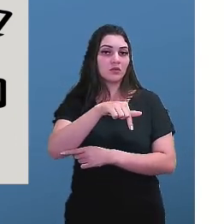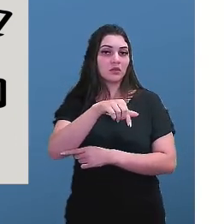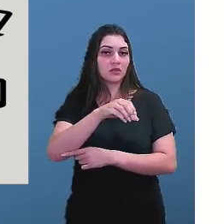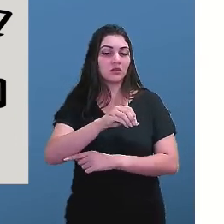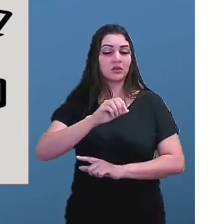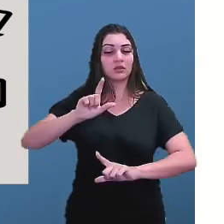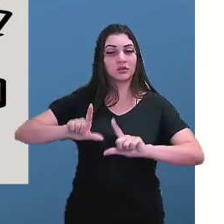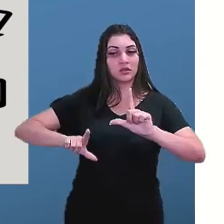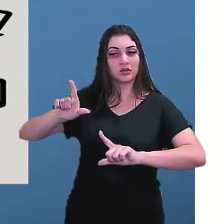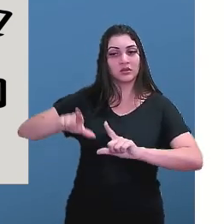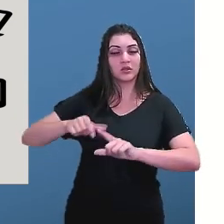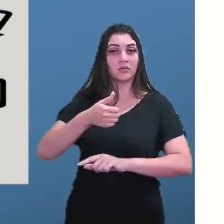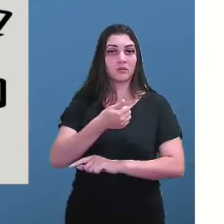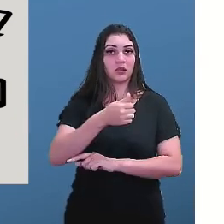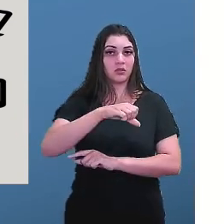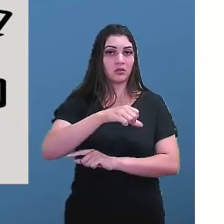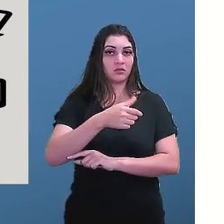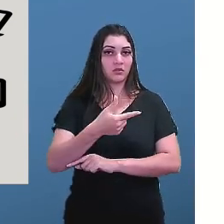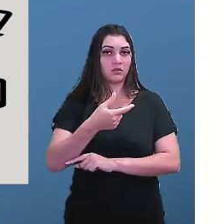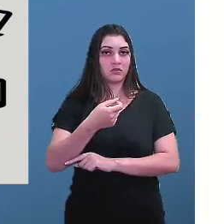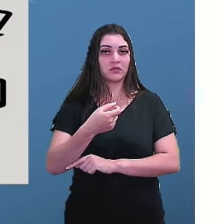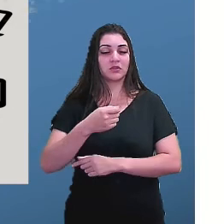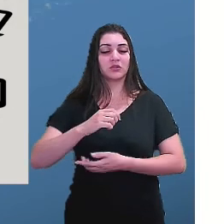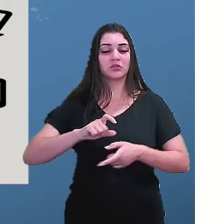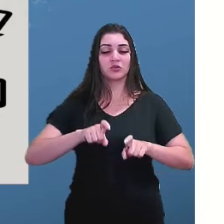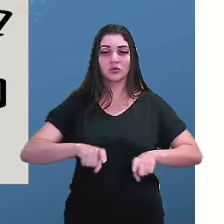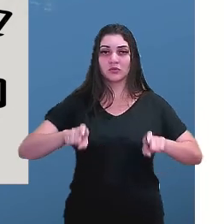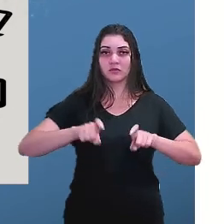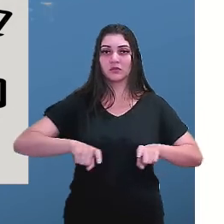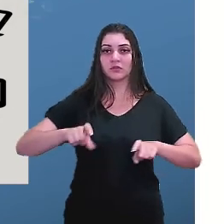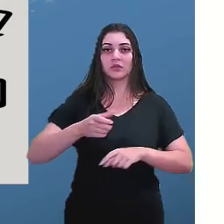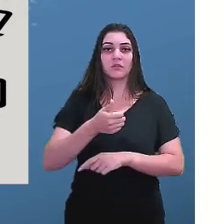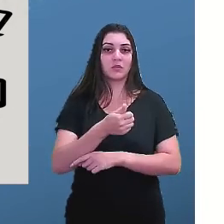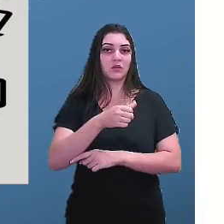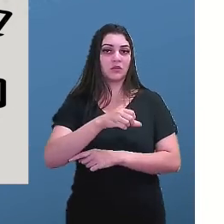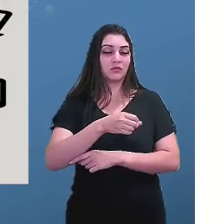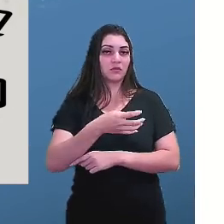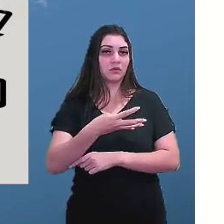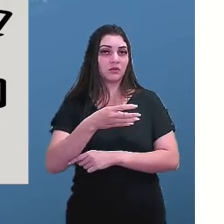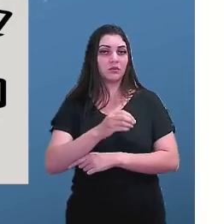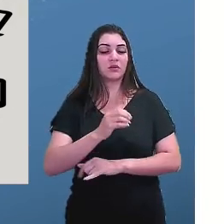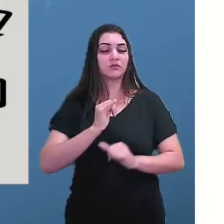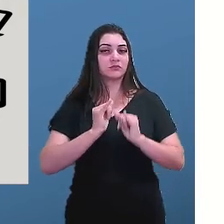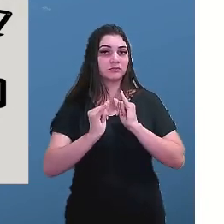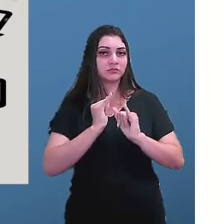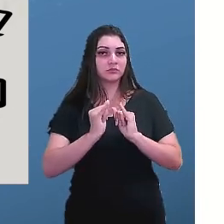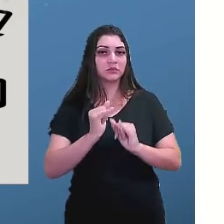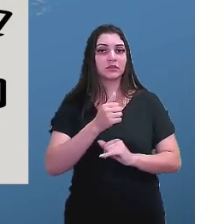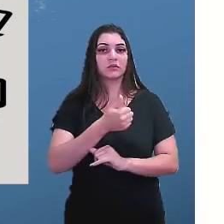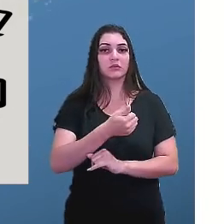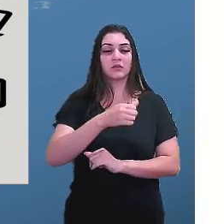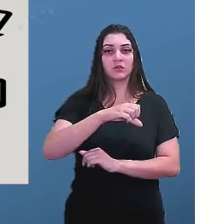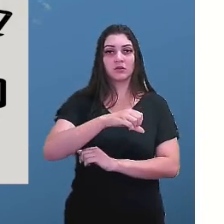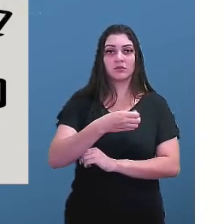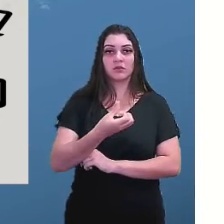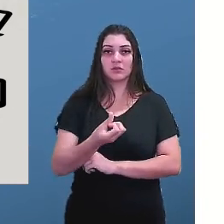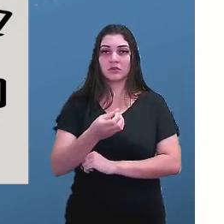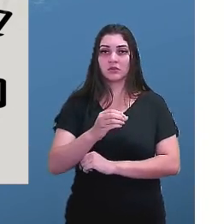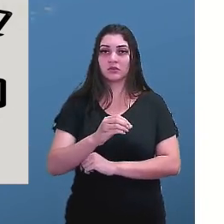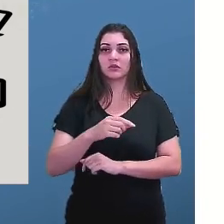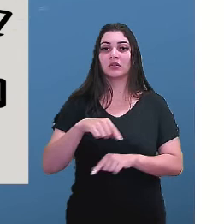televisão, 1920, computador, 1940, internet, 1960,